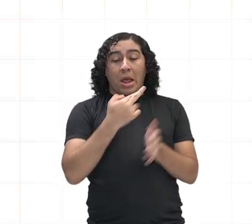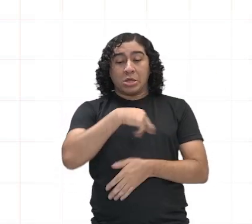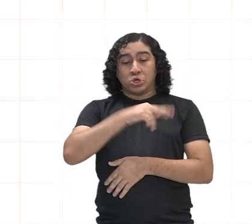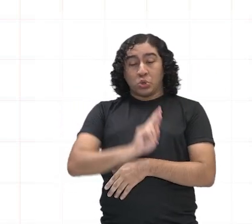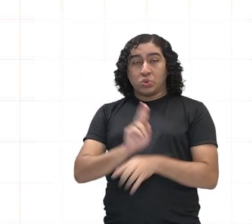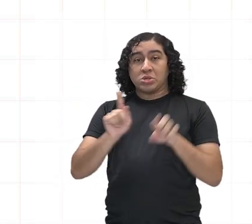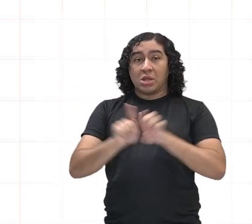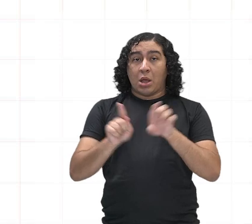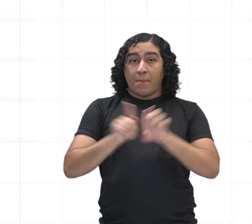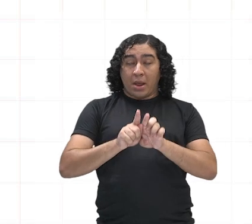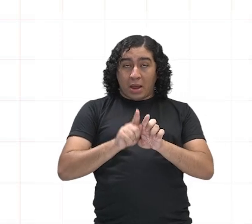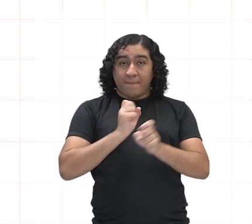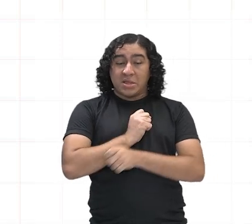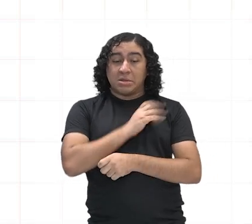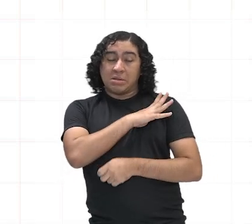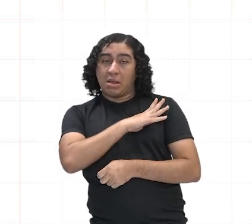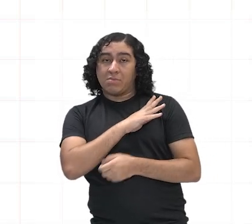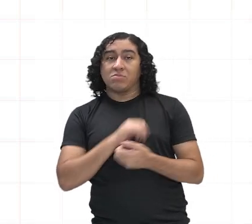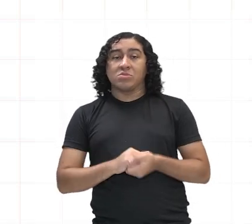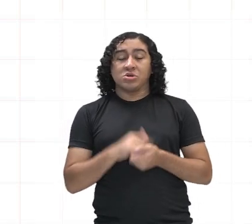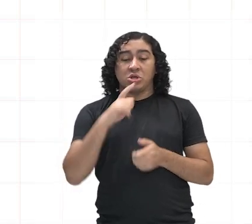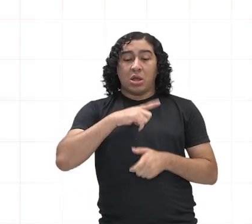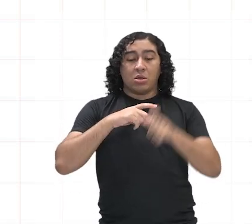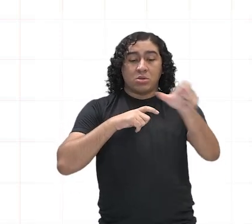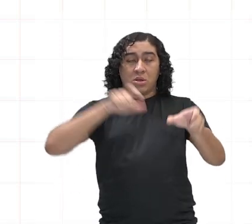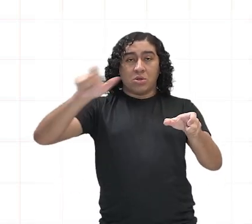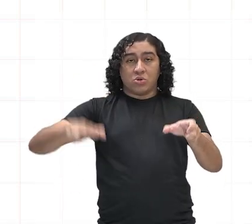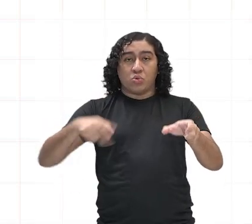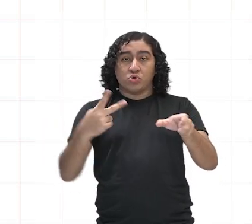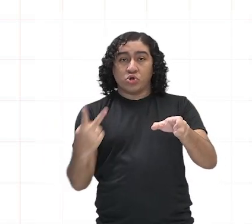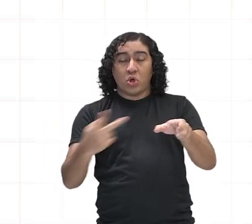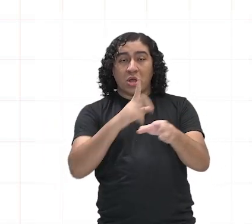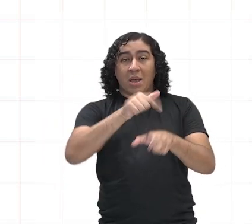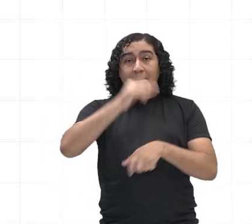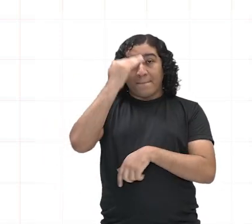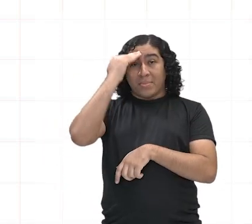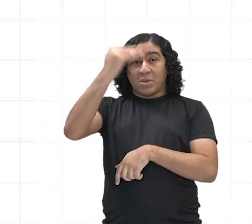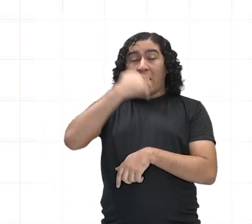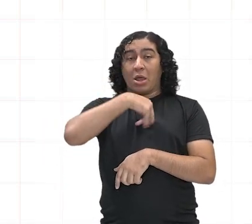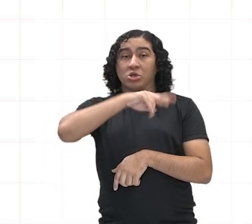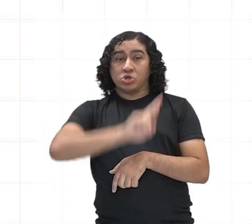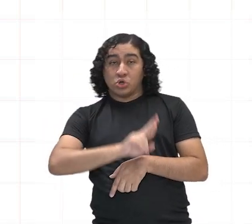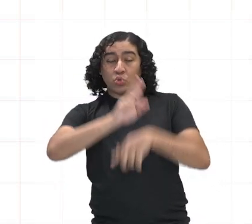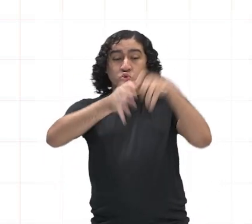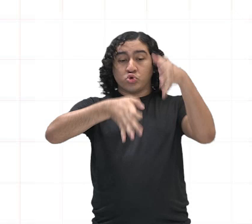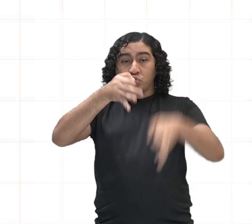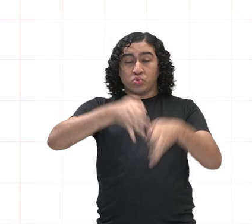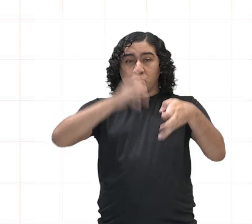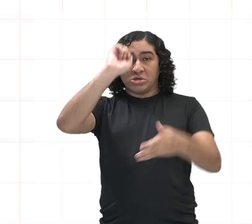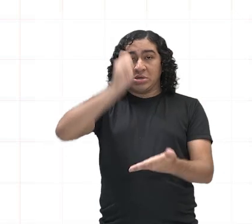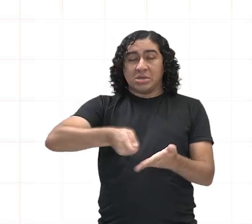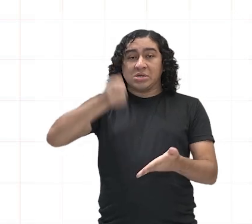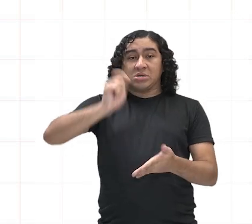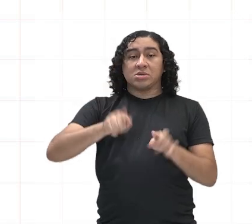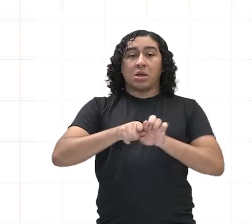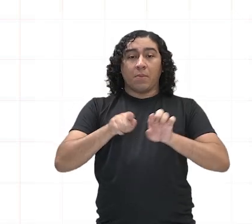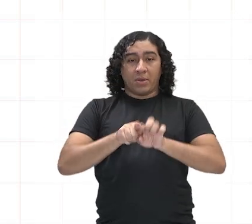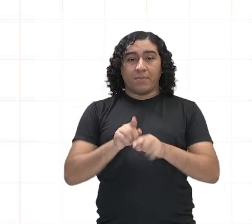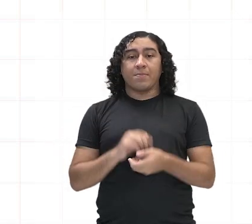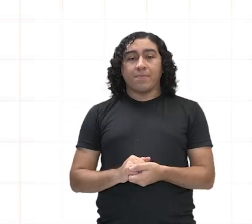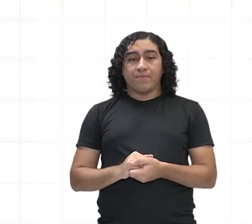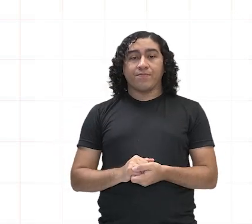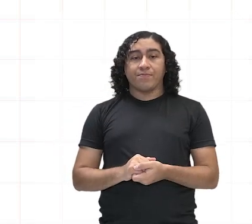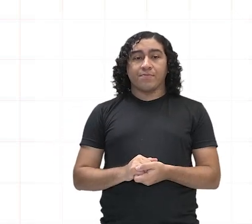comandar o exército, eles eram os principais sacerdotes e juízes. Esparta, então, aí, né, tinha, então,